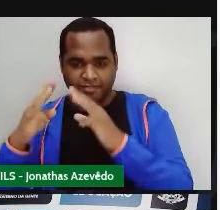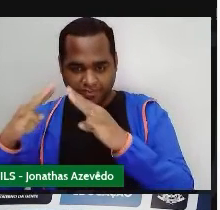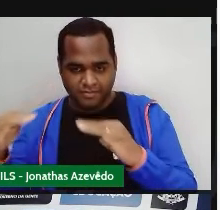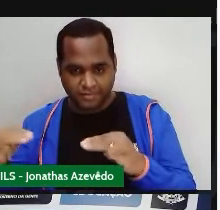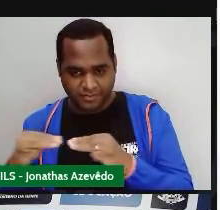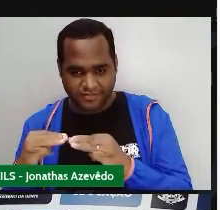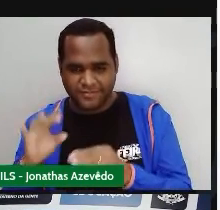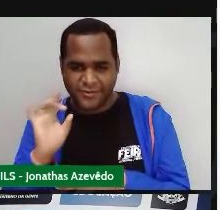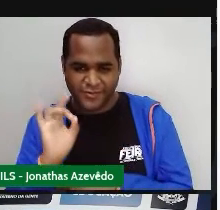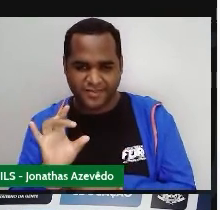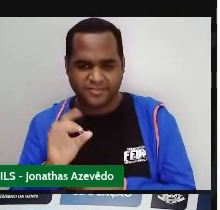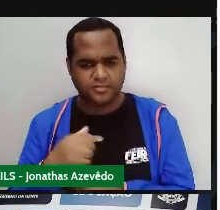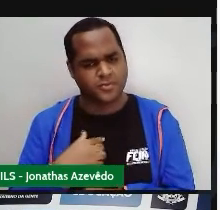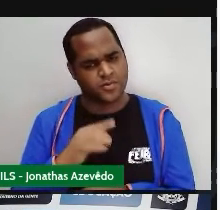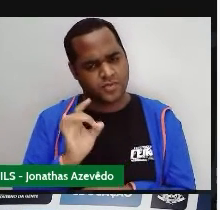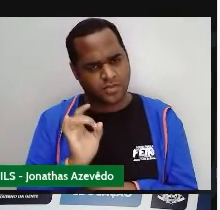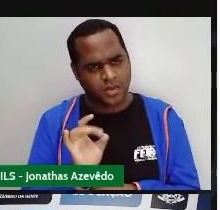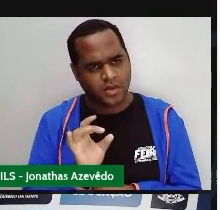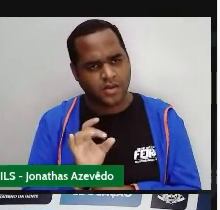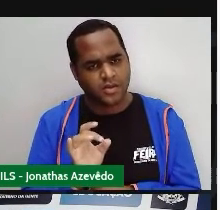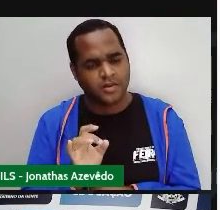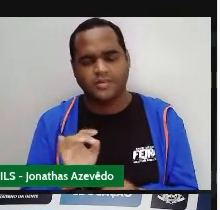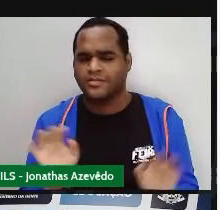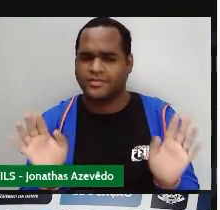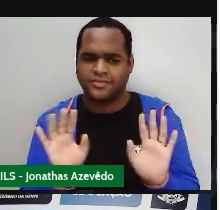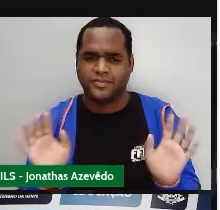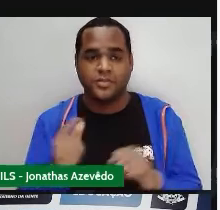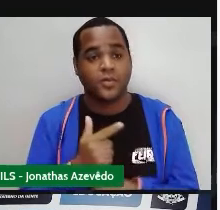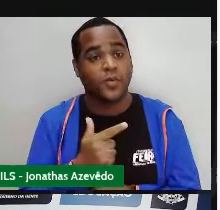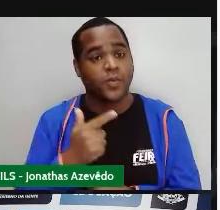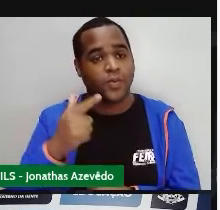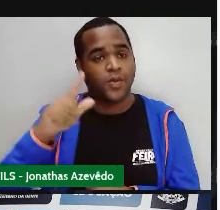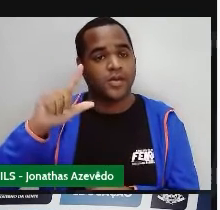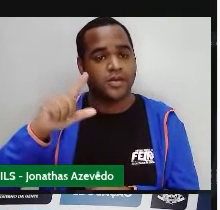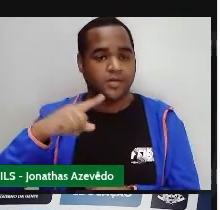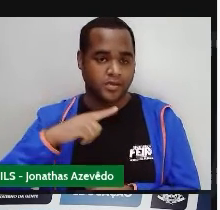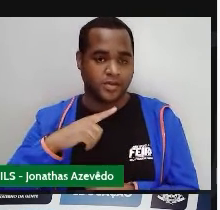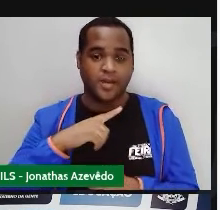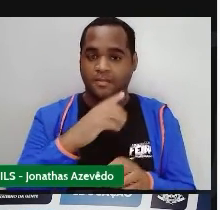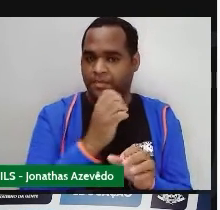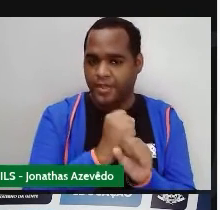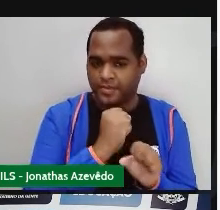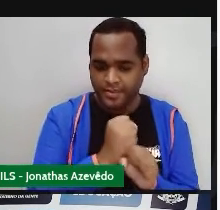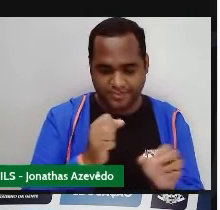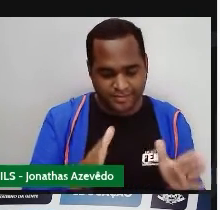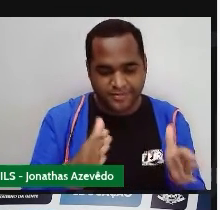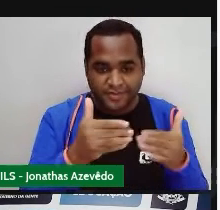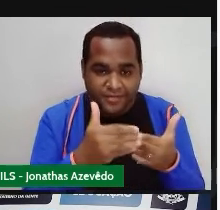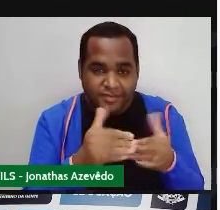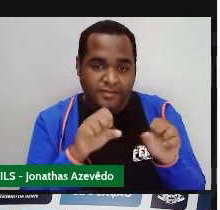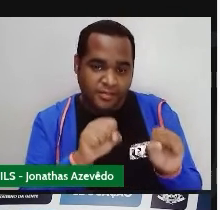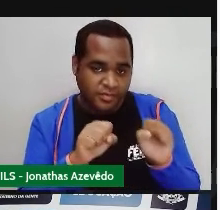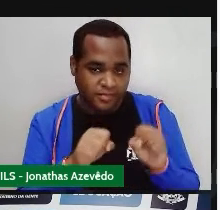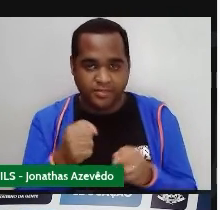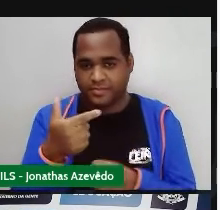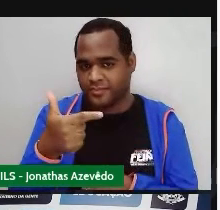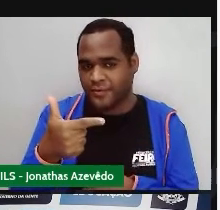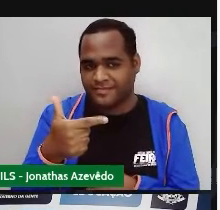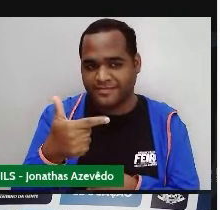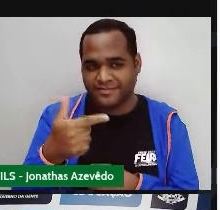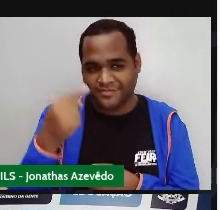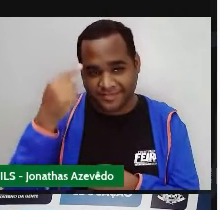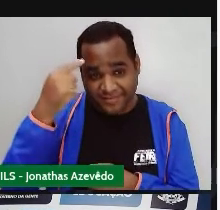mas não tem só essa possibilidade pode ser a quantidade de cubos que você pode ser